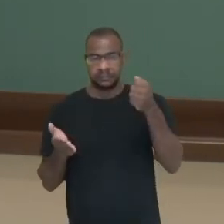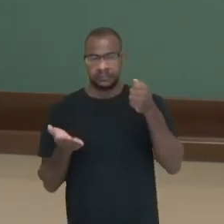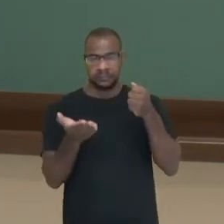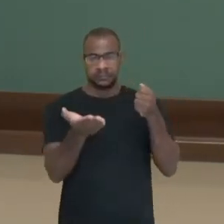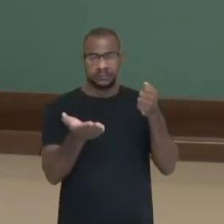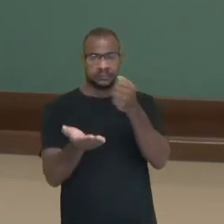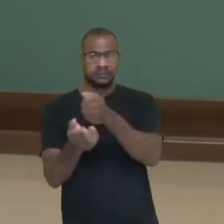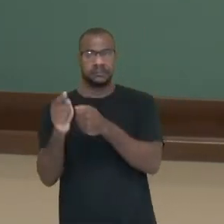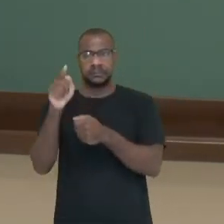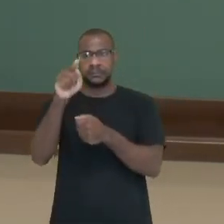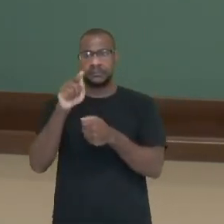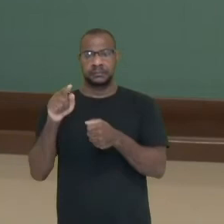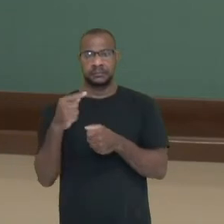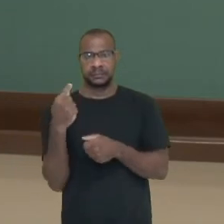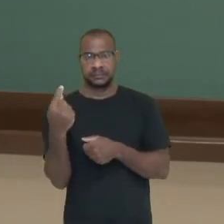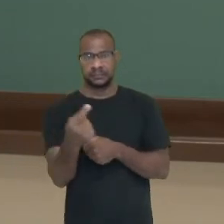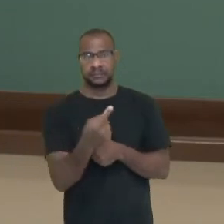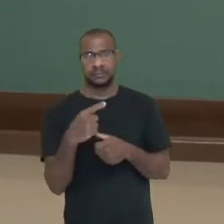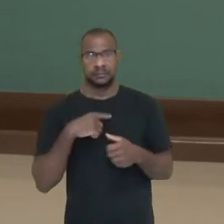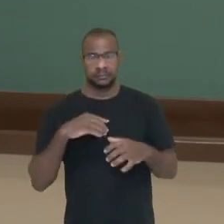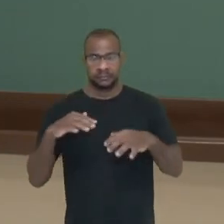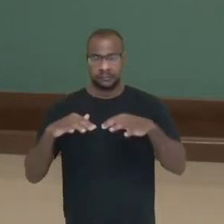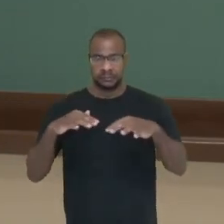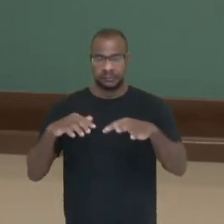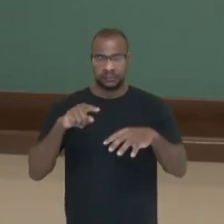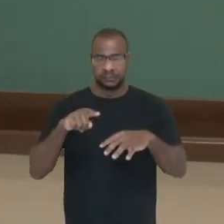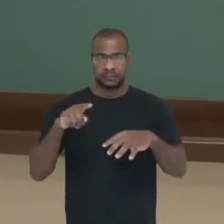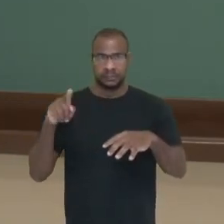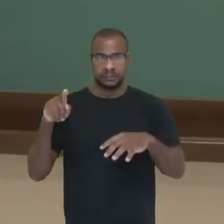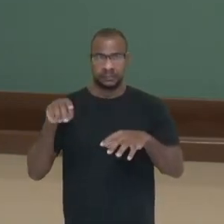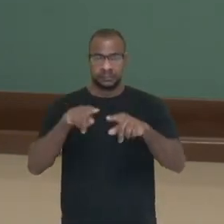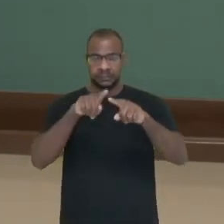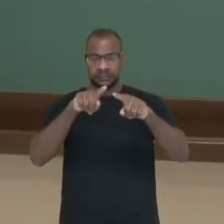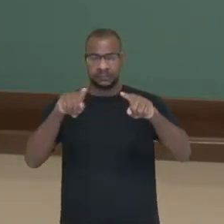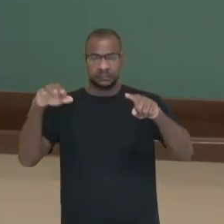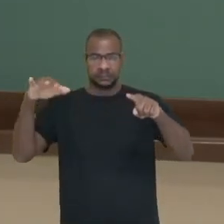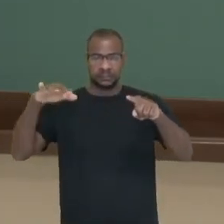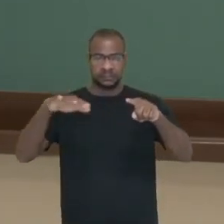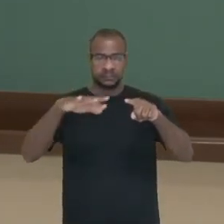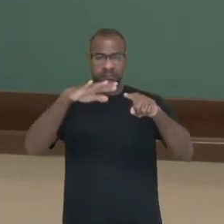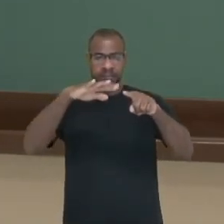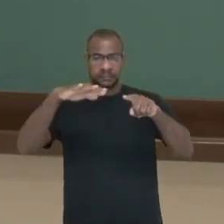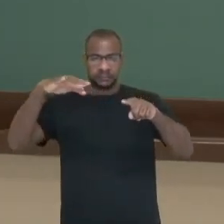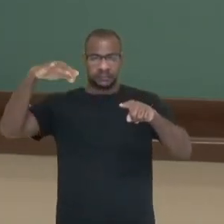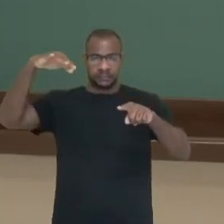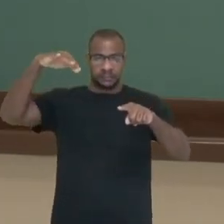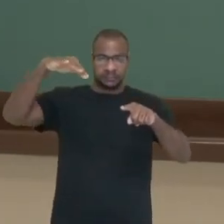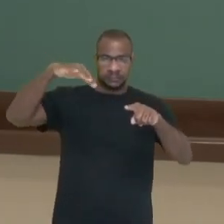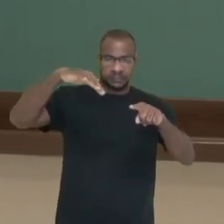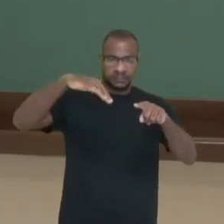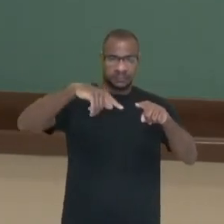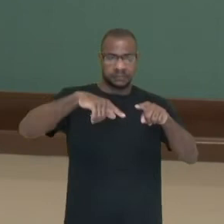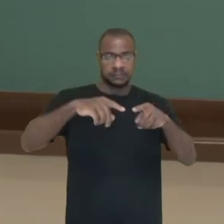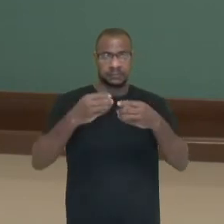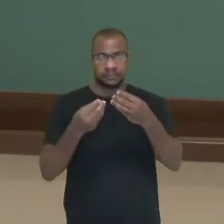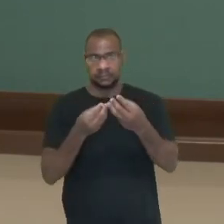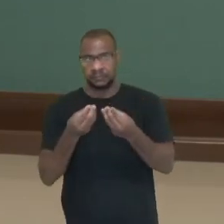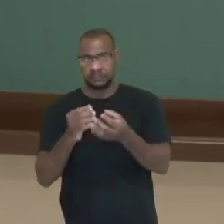te dá esse modo de vibração do que ocorreu, da irradiação da onda irradiada sobre a manteiga. E ele pede para